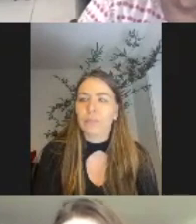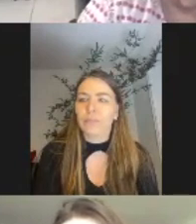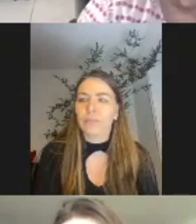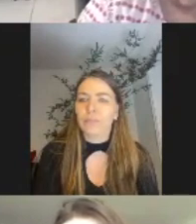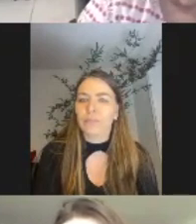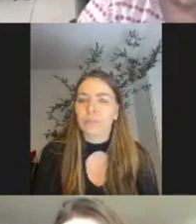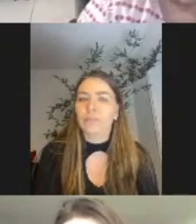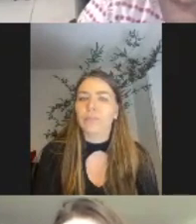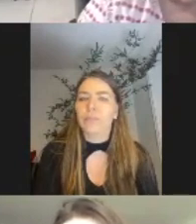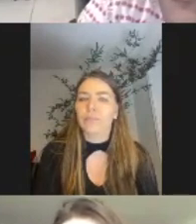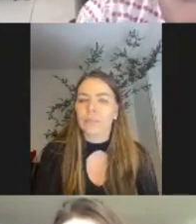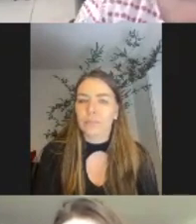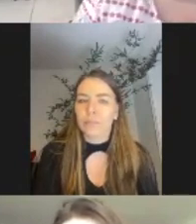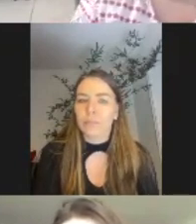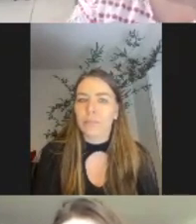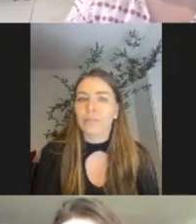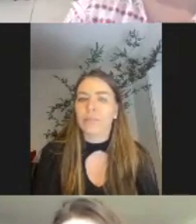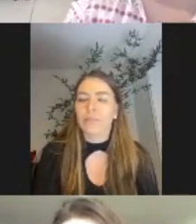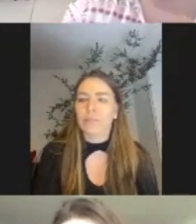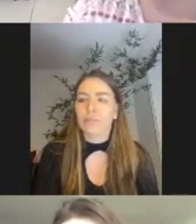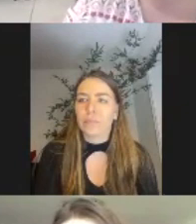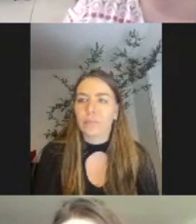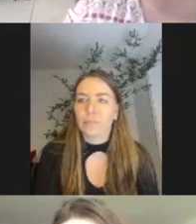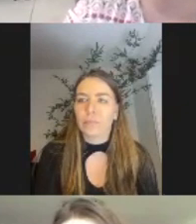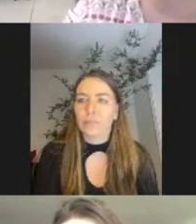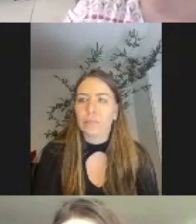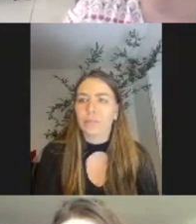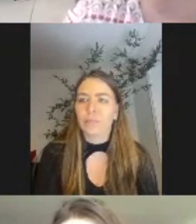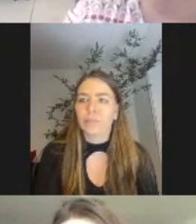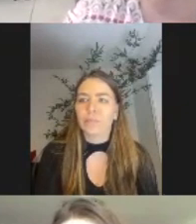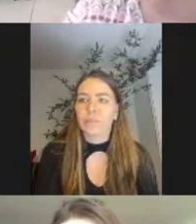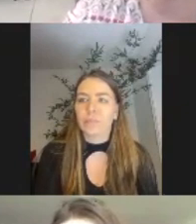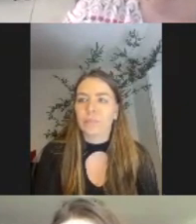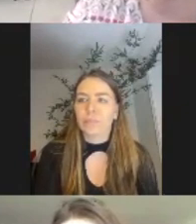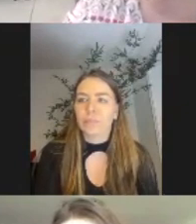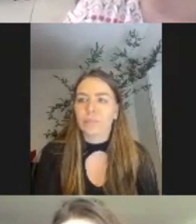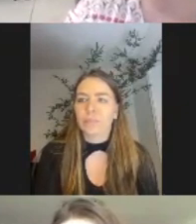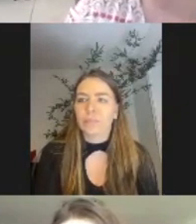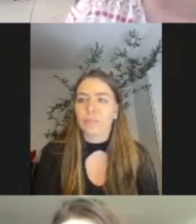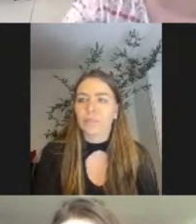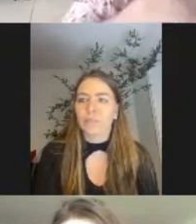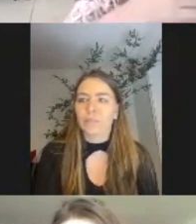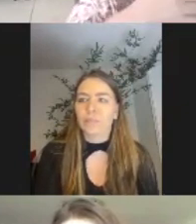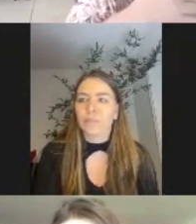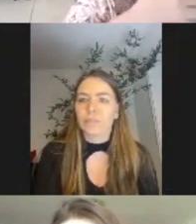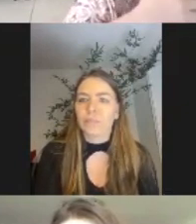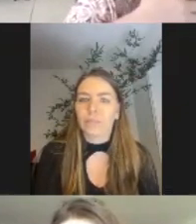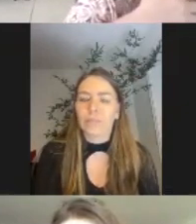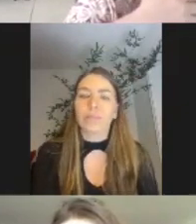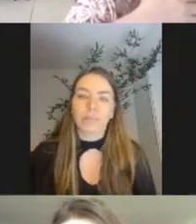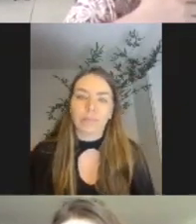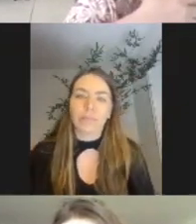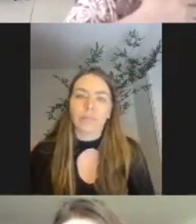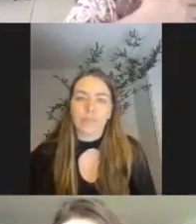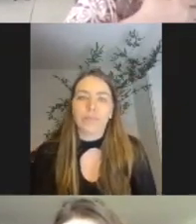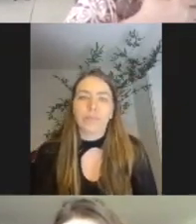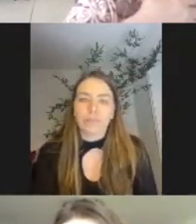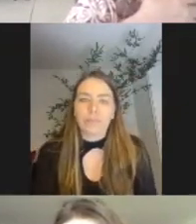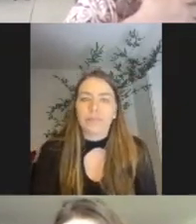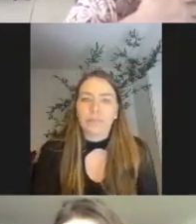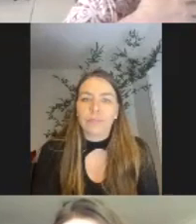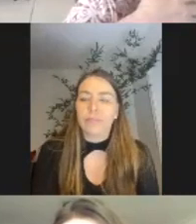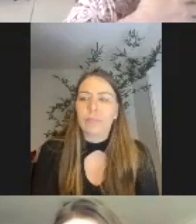usa. É, porque às vezes ele vai ter uma super produção de gases e ele não sabe que é do adoçante.